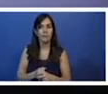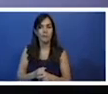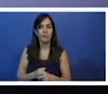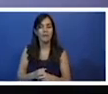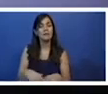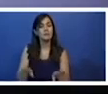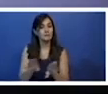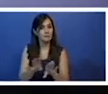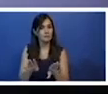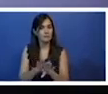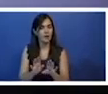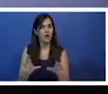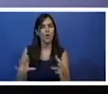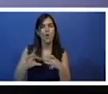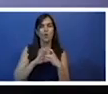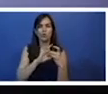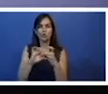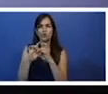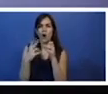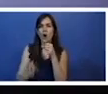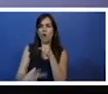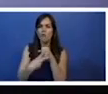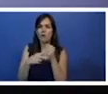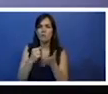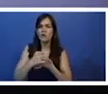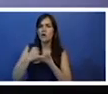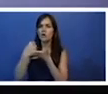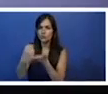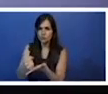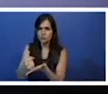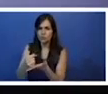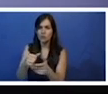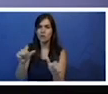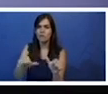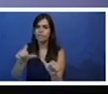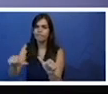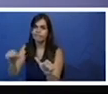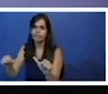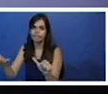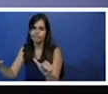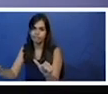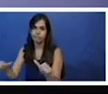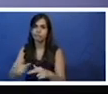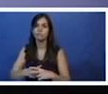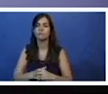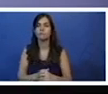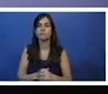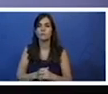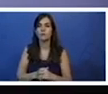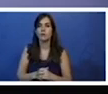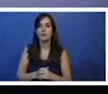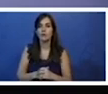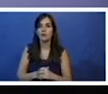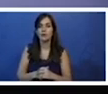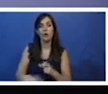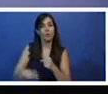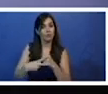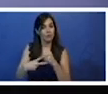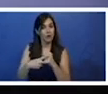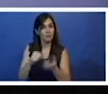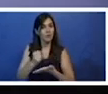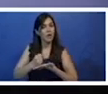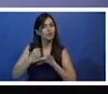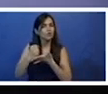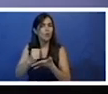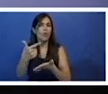em conjunto com o verbo auxiliar que está flexionado. Verbo auxiliar, aquele que, obviamente,